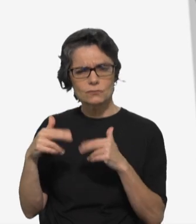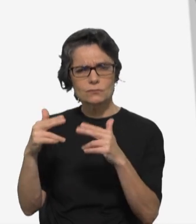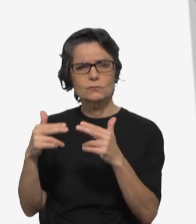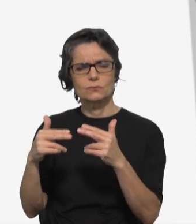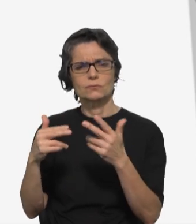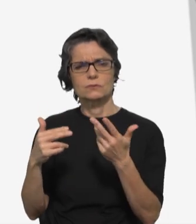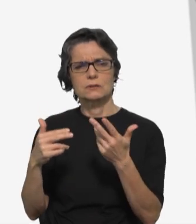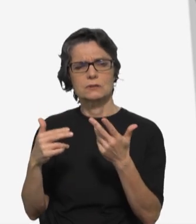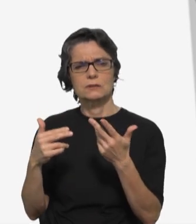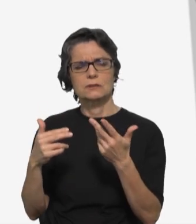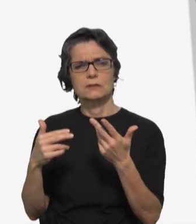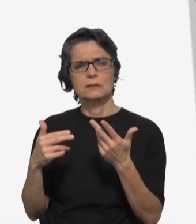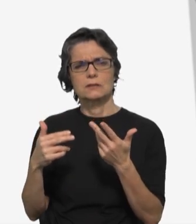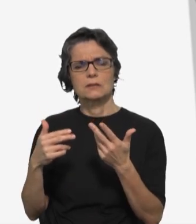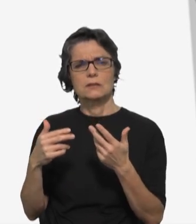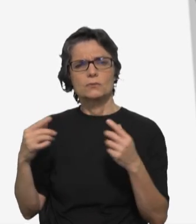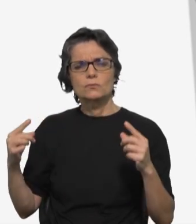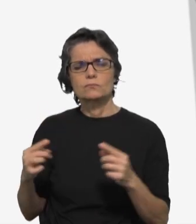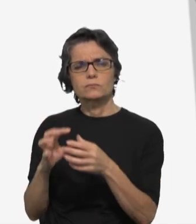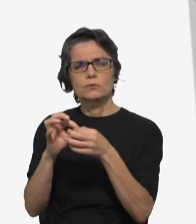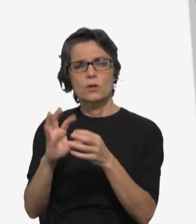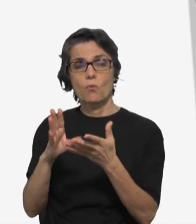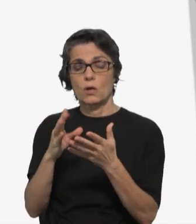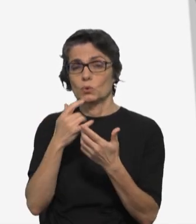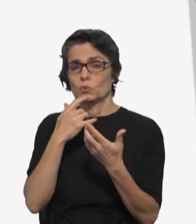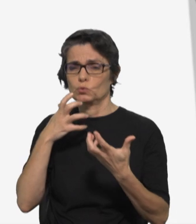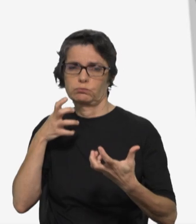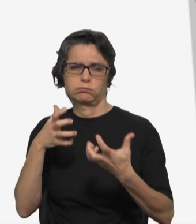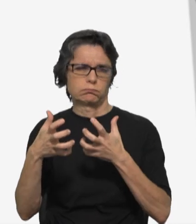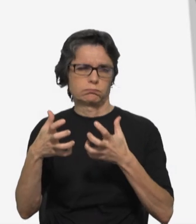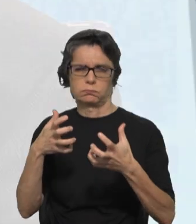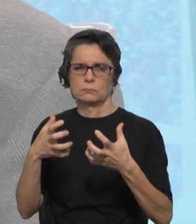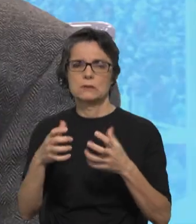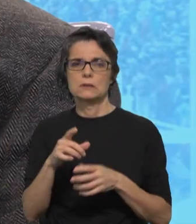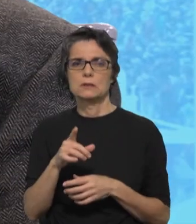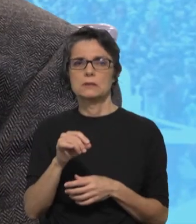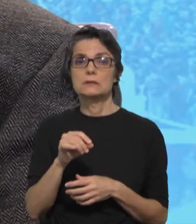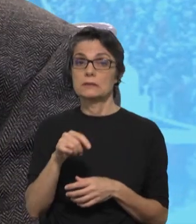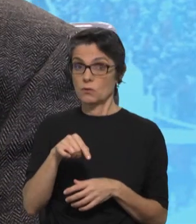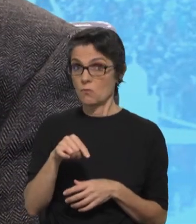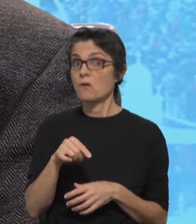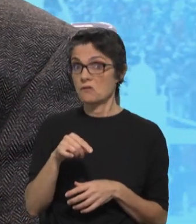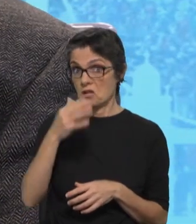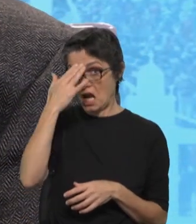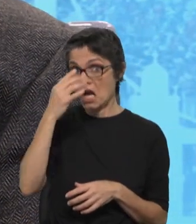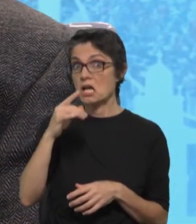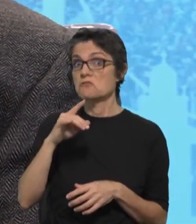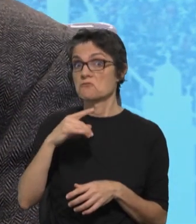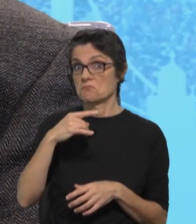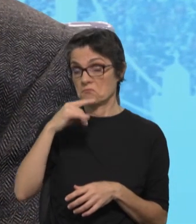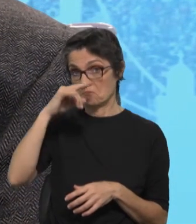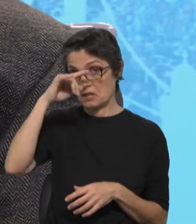uma reconciliação quando as coisas estavam um bocadinho tensas e extremadas. Hoje, se calhar, estarão mais extremadas. Pelo menos